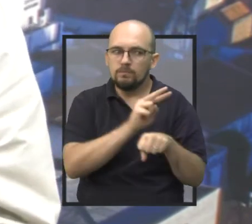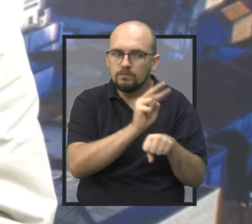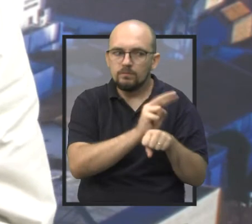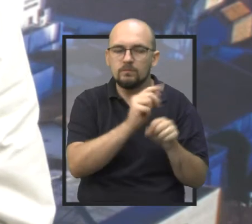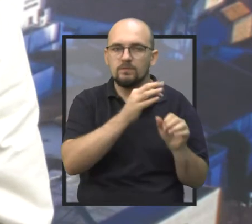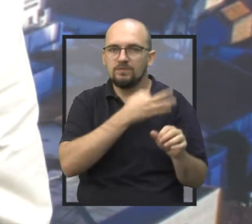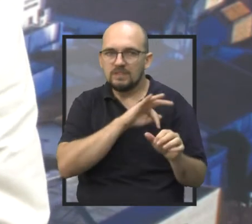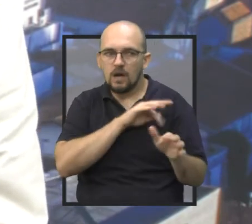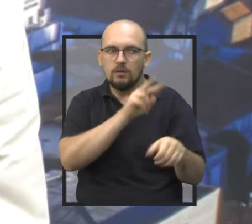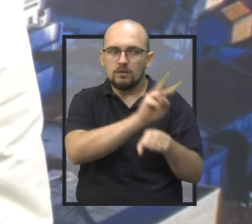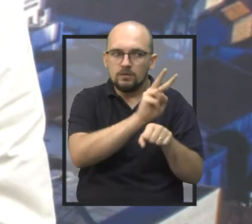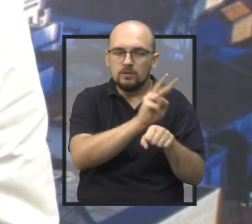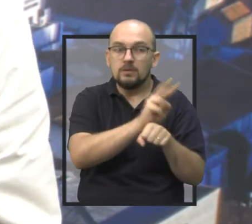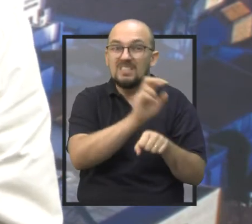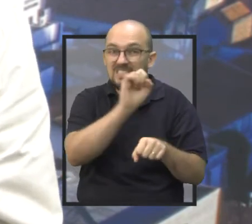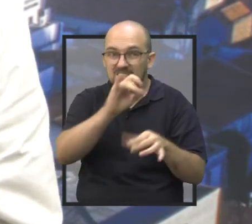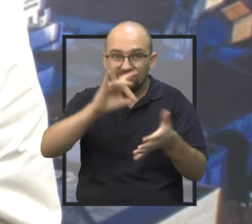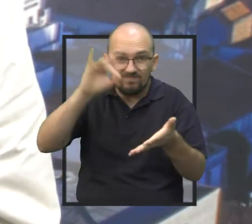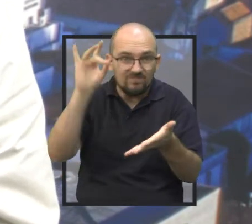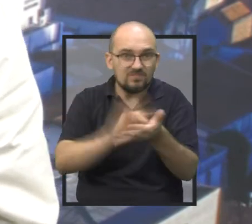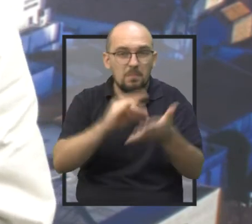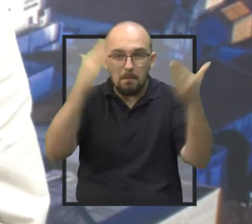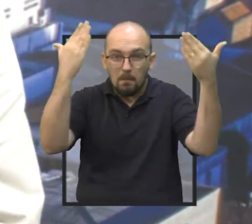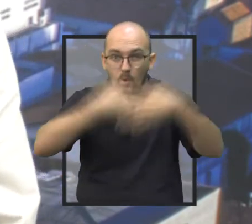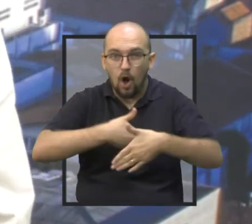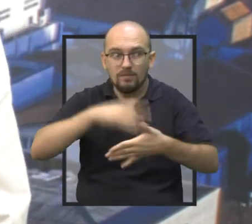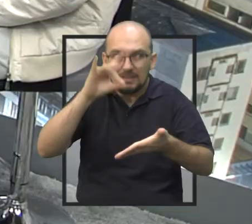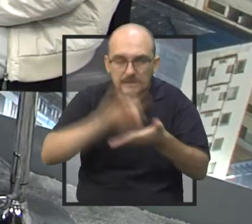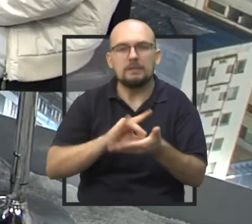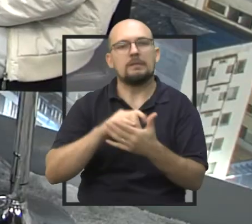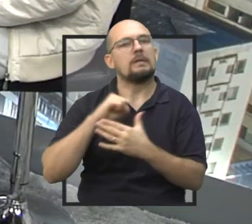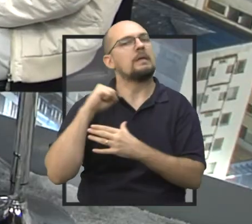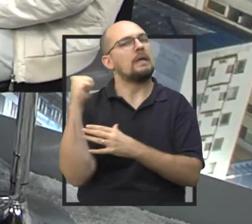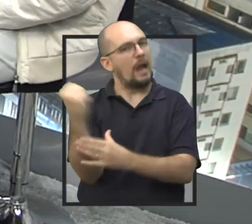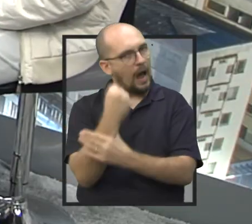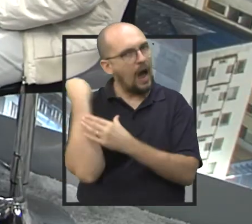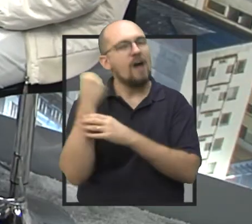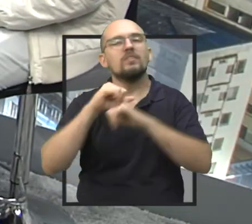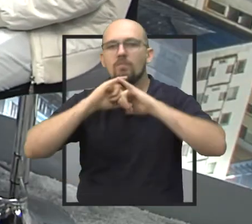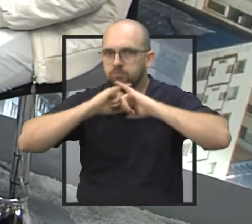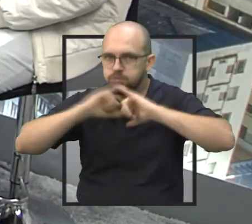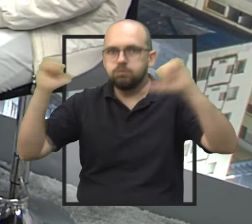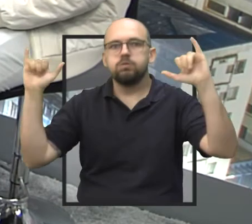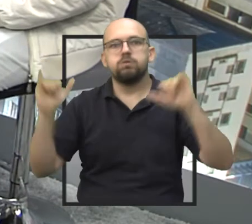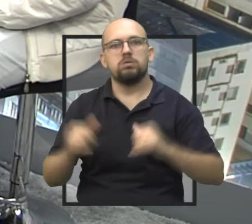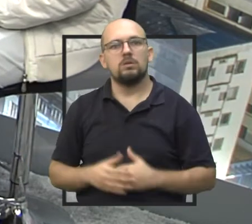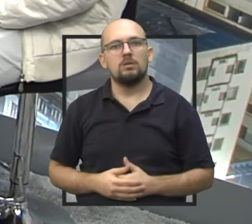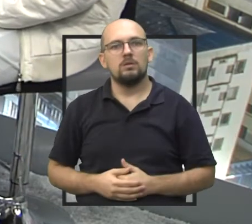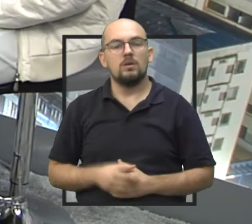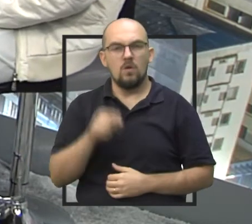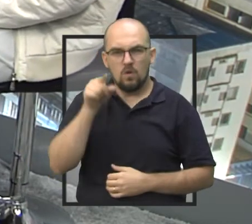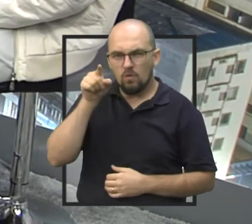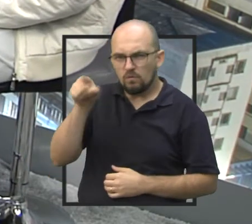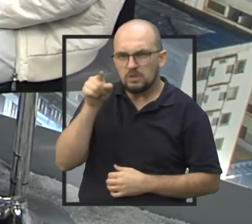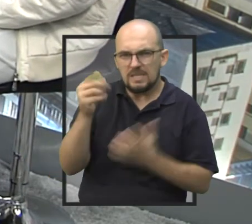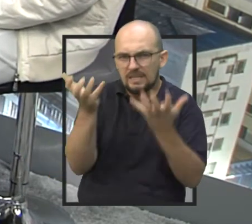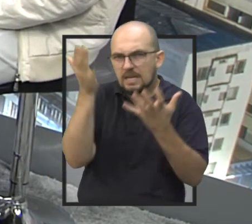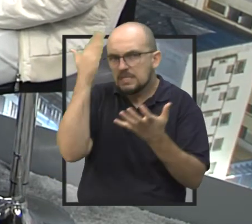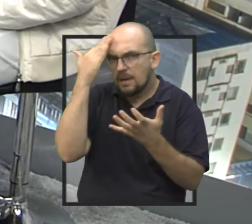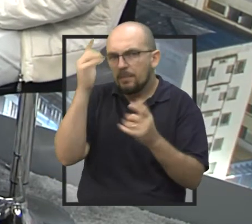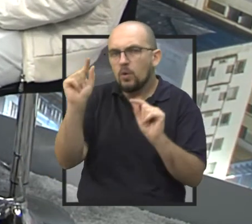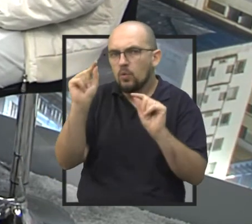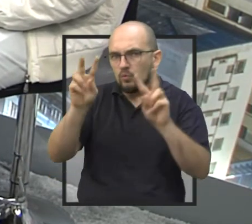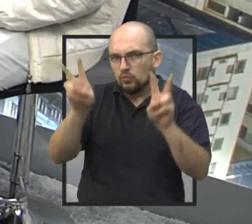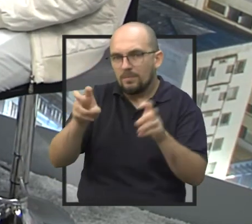estamos indo atrás aí e se constatar o que chegou até nós, o assunto é grave. O senhor também quer saber sobre uma possível falta